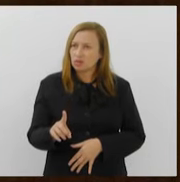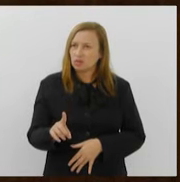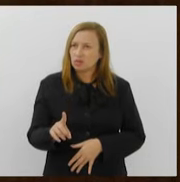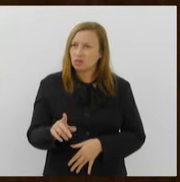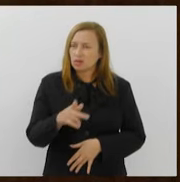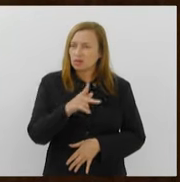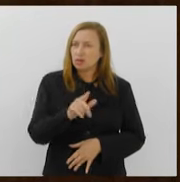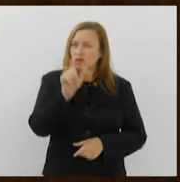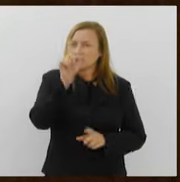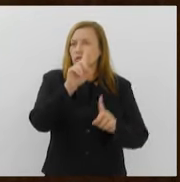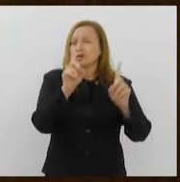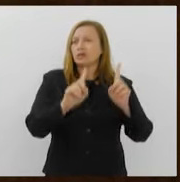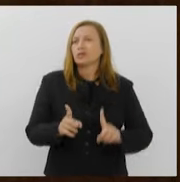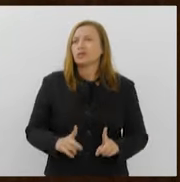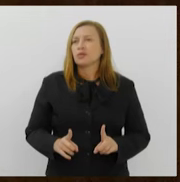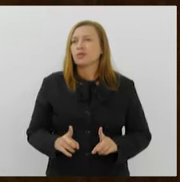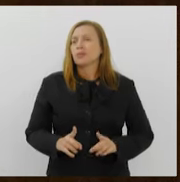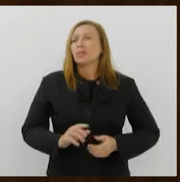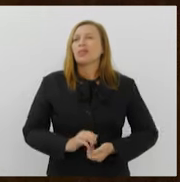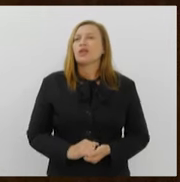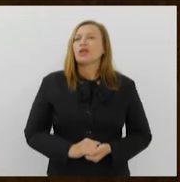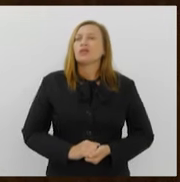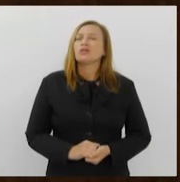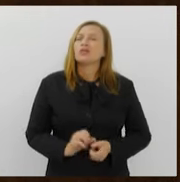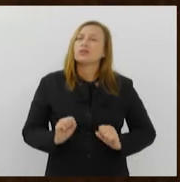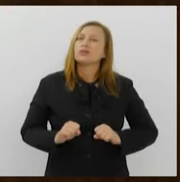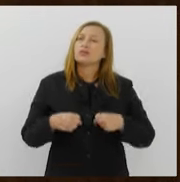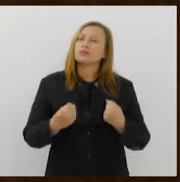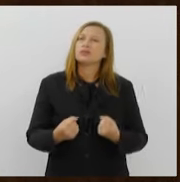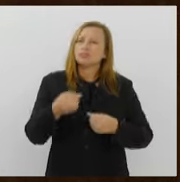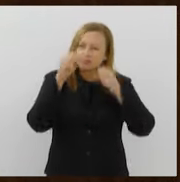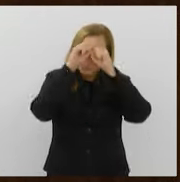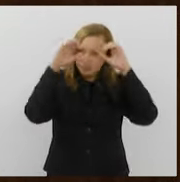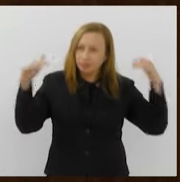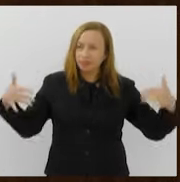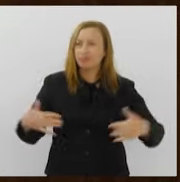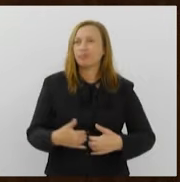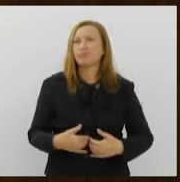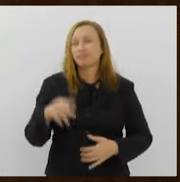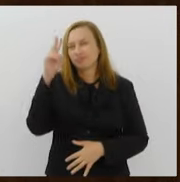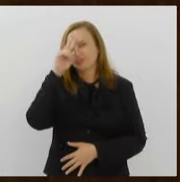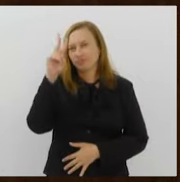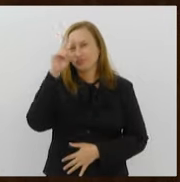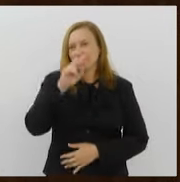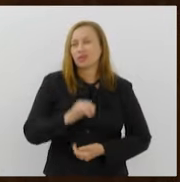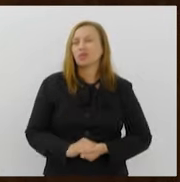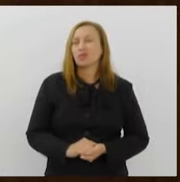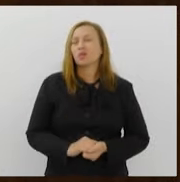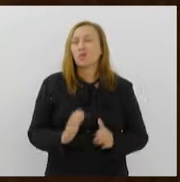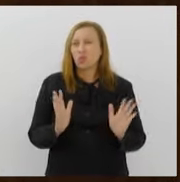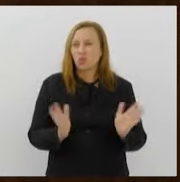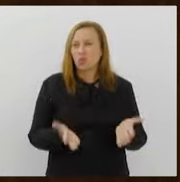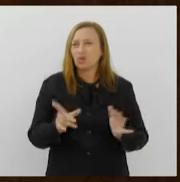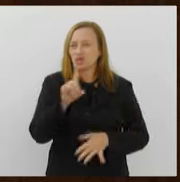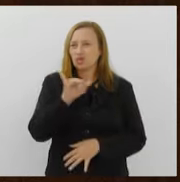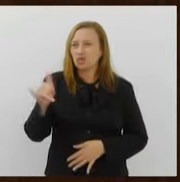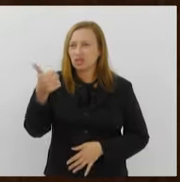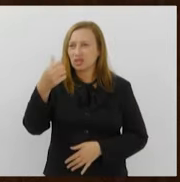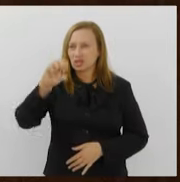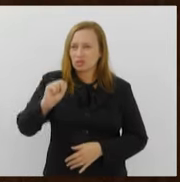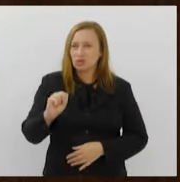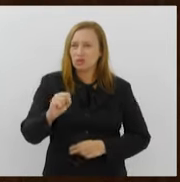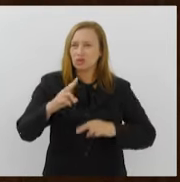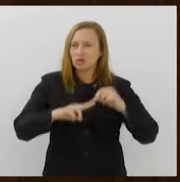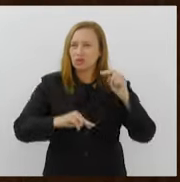Deficiência, a Frente Parlamentar em Defesa do Autismo, a gente lembra, né, hoje, dia 18 de junho,